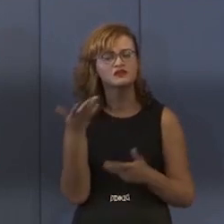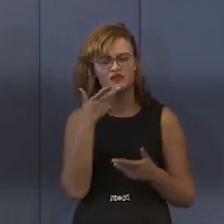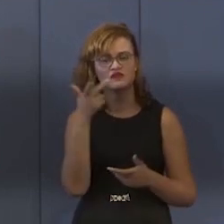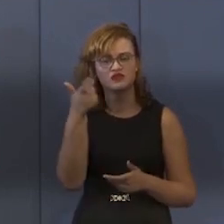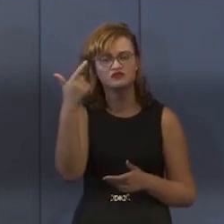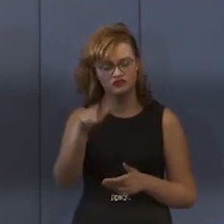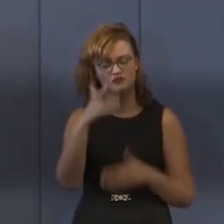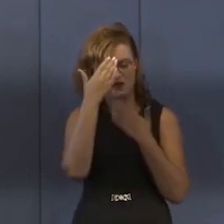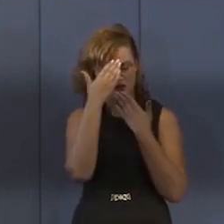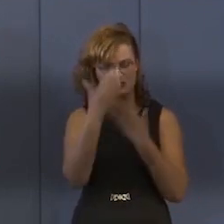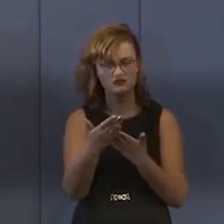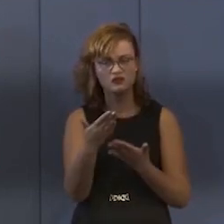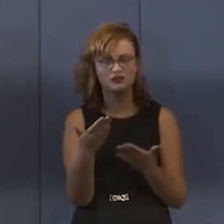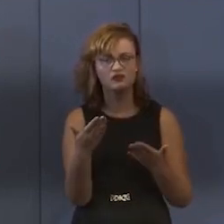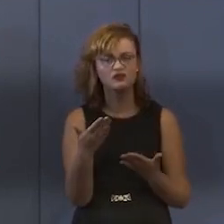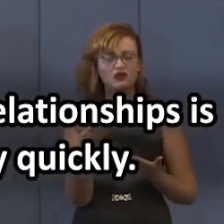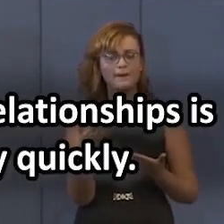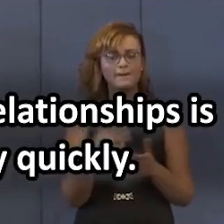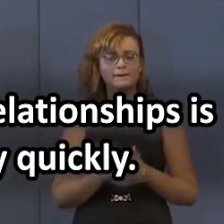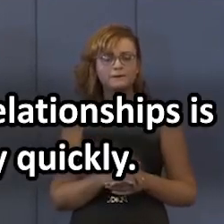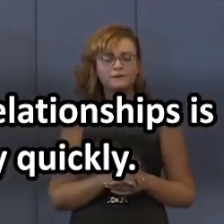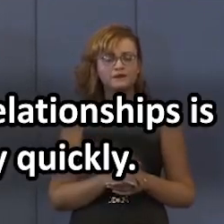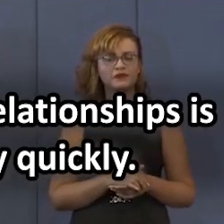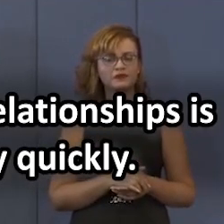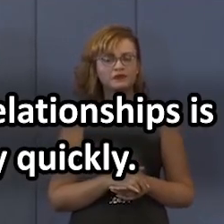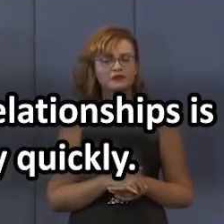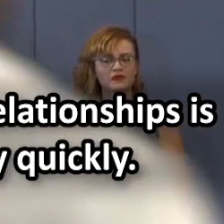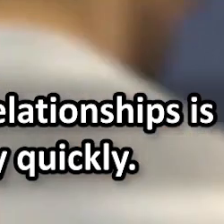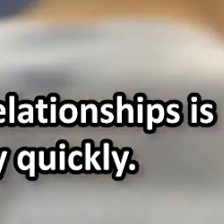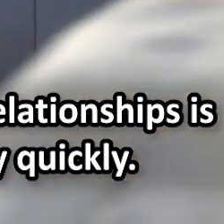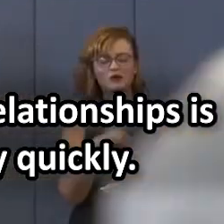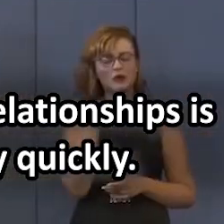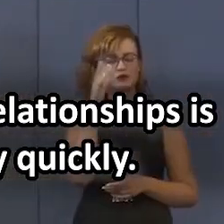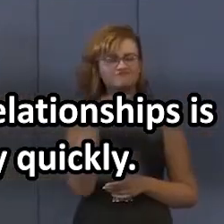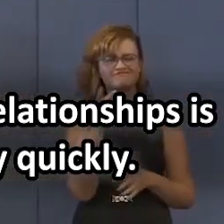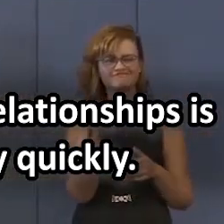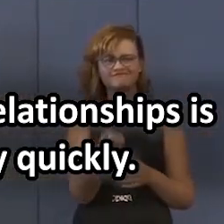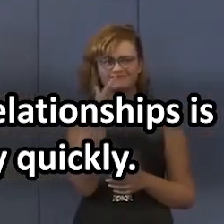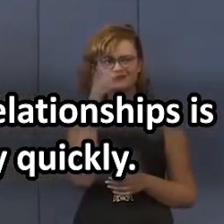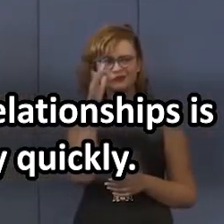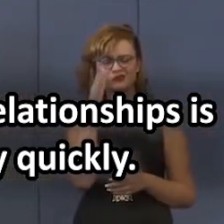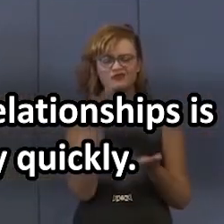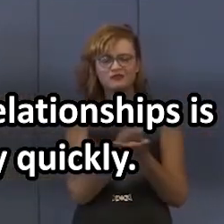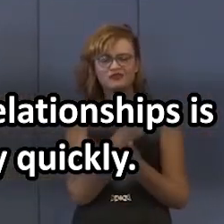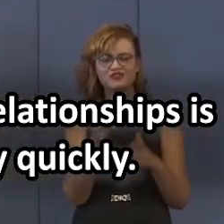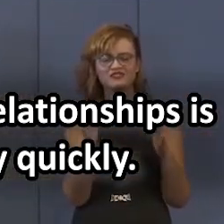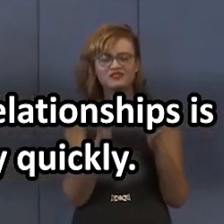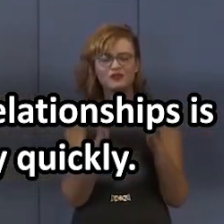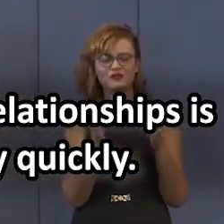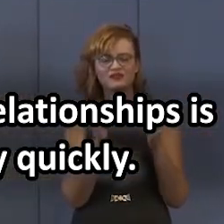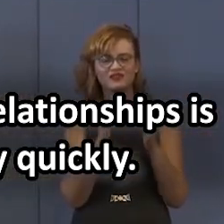a minha nota de agradecimento. Uma das coisas bastante curiosas, né, dessas relações modernas é